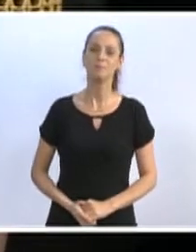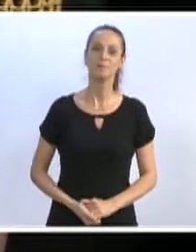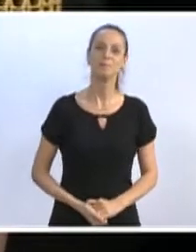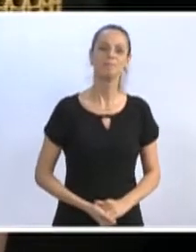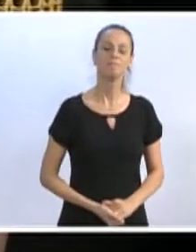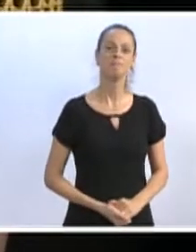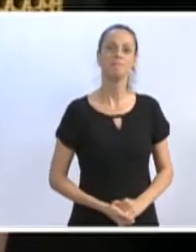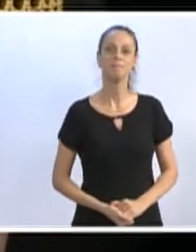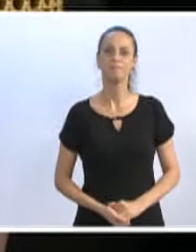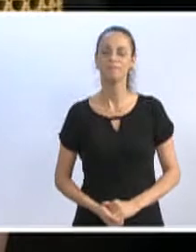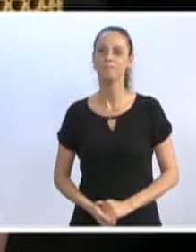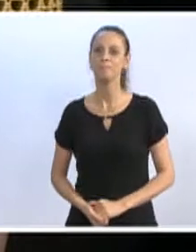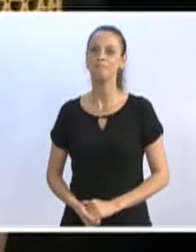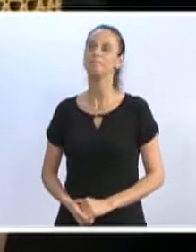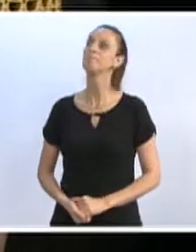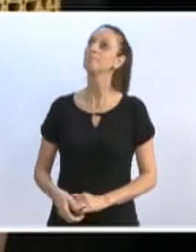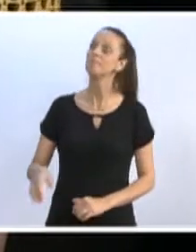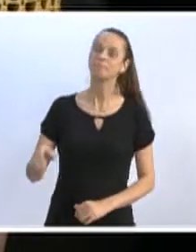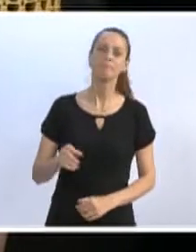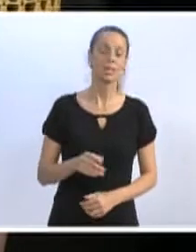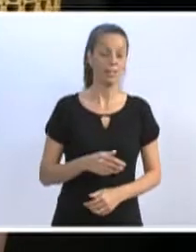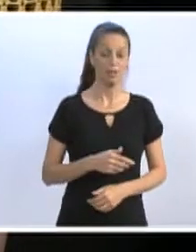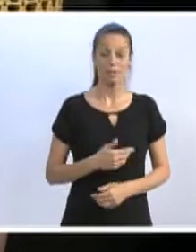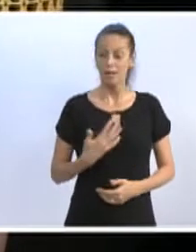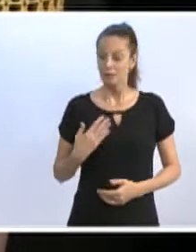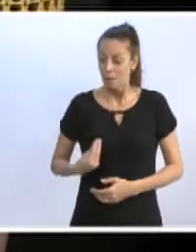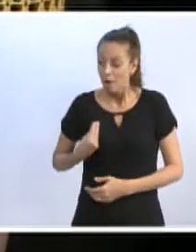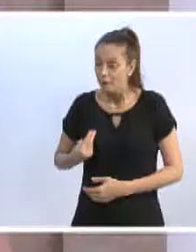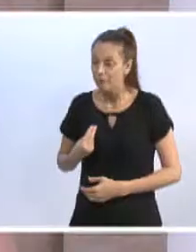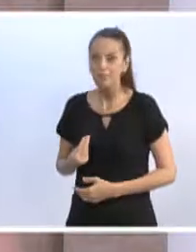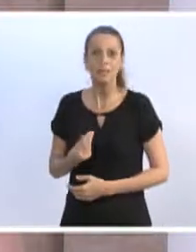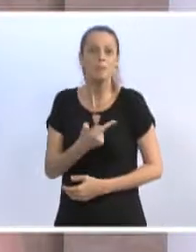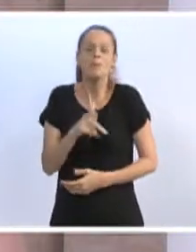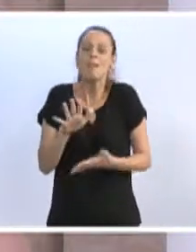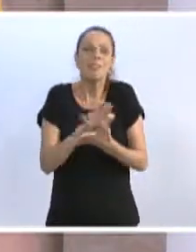Nada é igual ao seu redor.